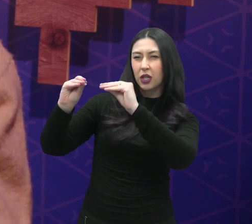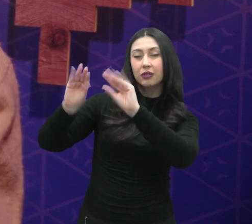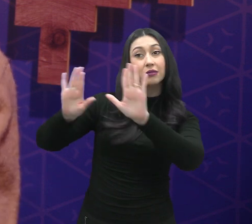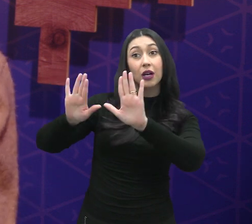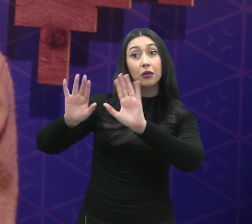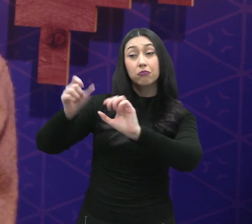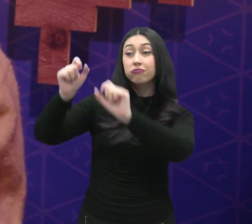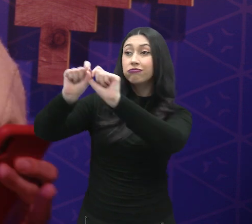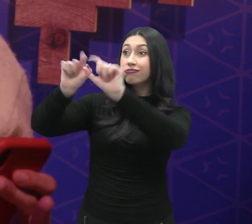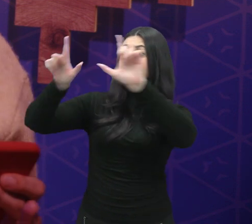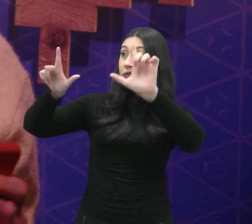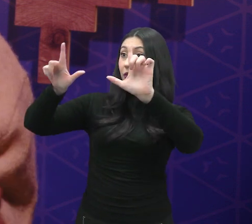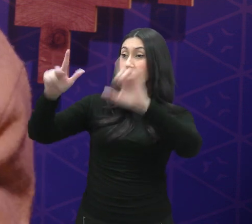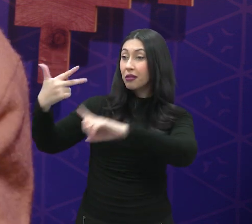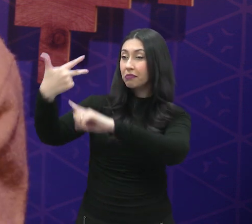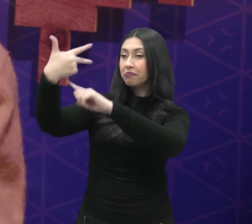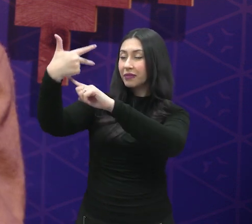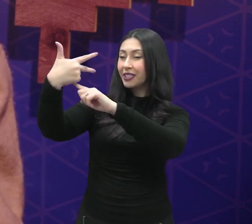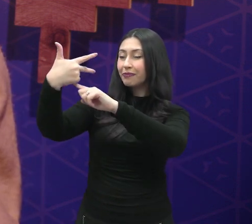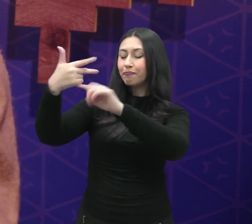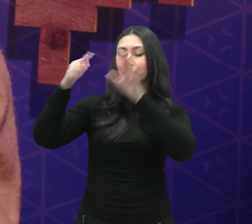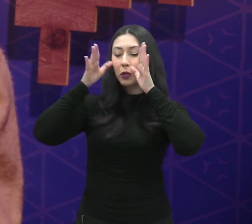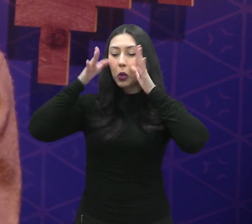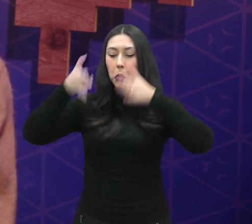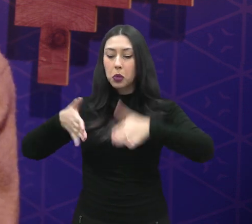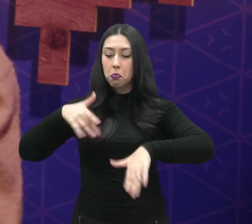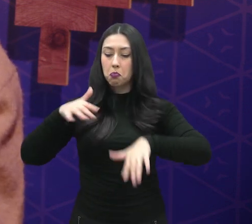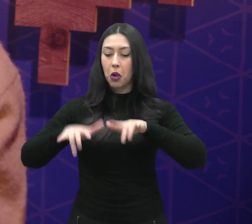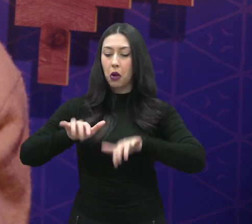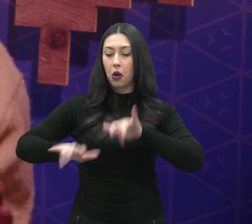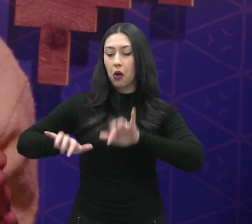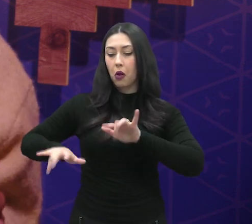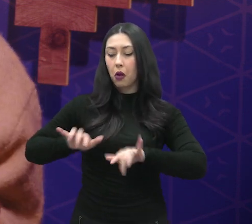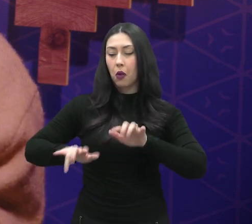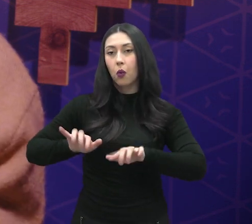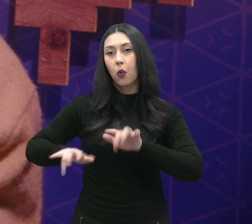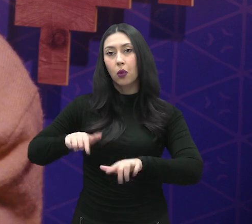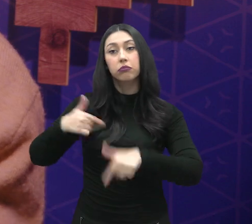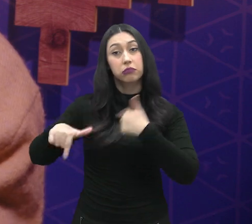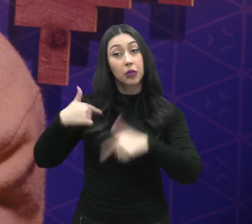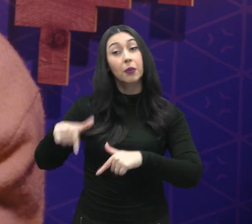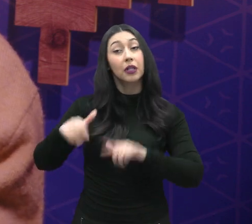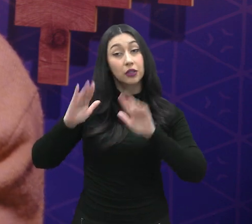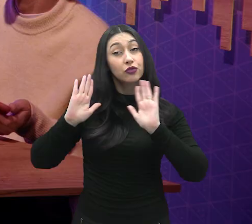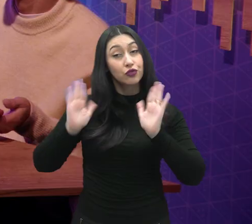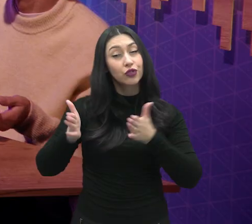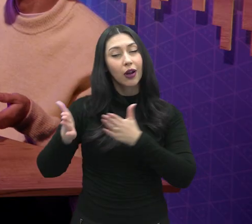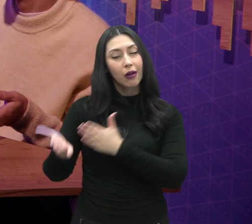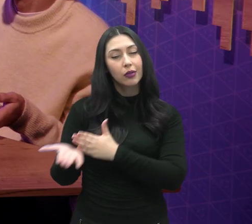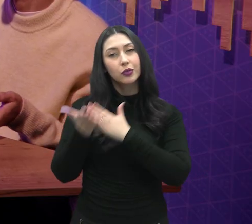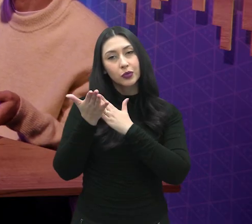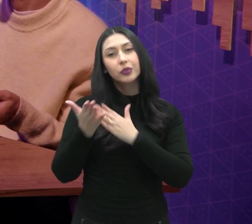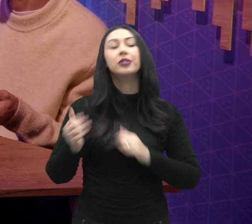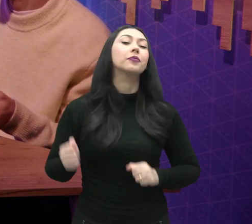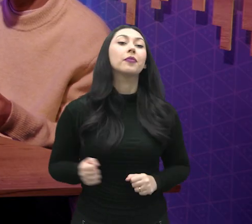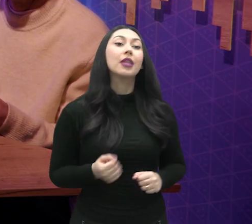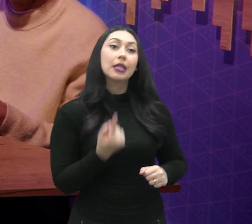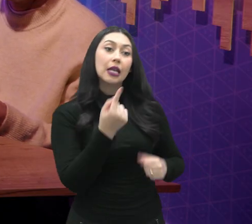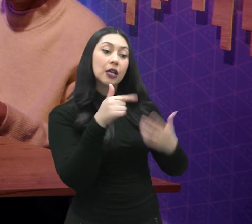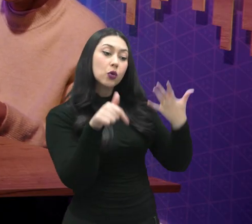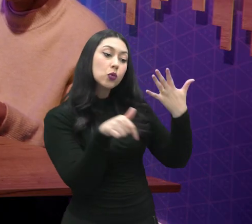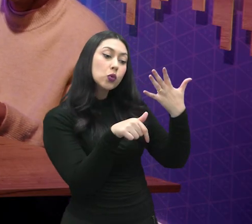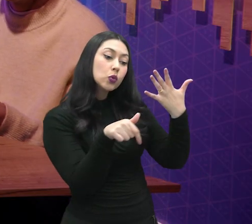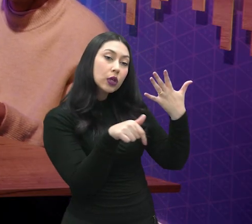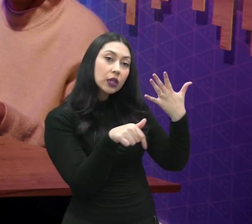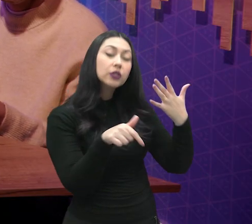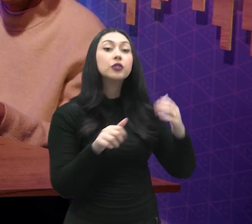câmera fechada, cuidando de mais um trabalho, não. Abre a câmera, se concentra ali naquele momento e acho que tá valendo a pena. É verdade.